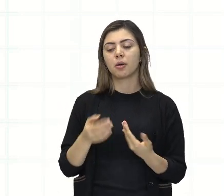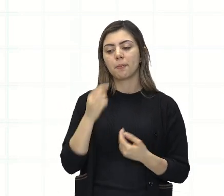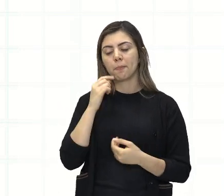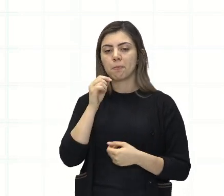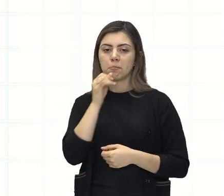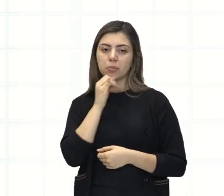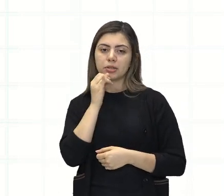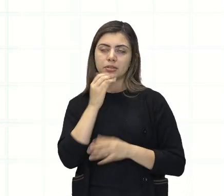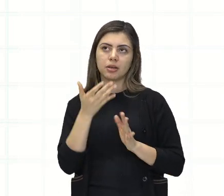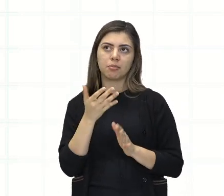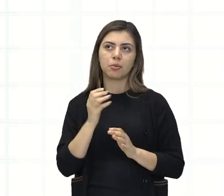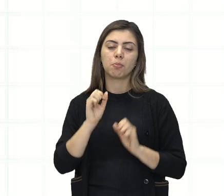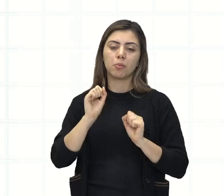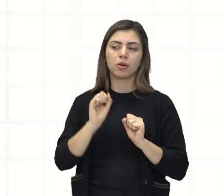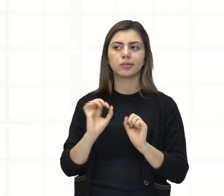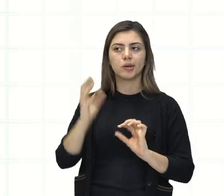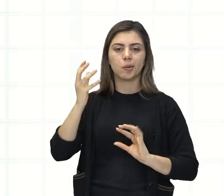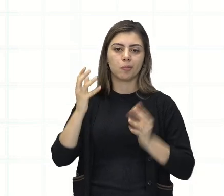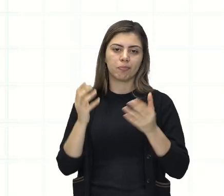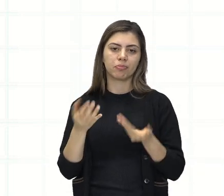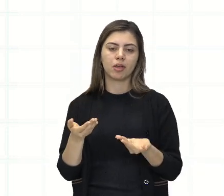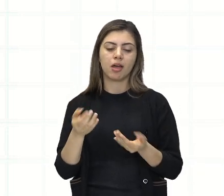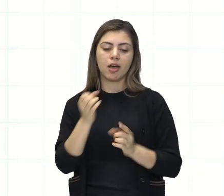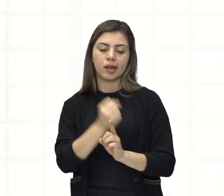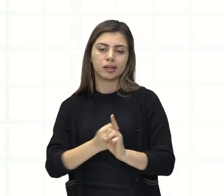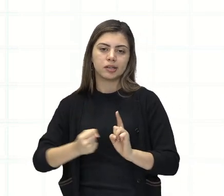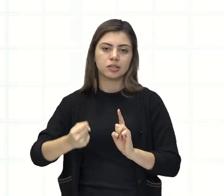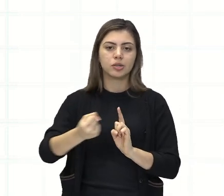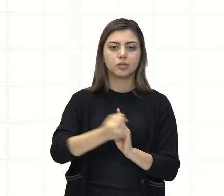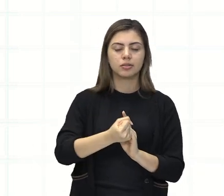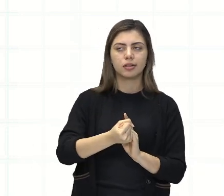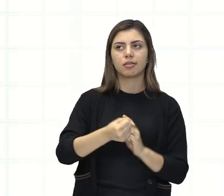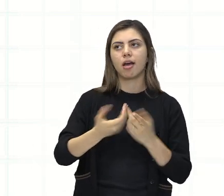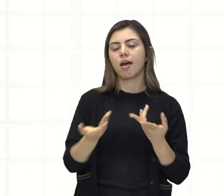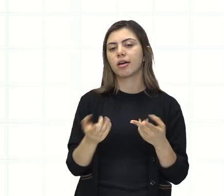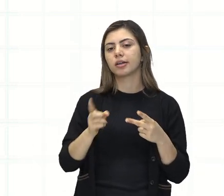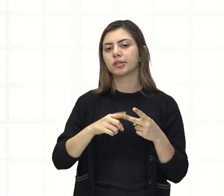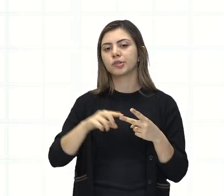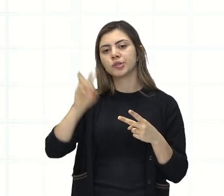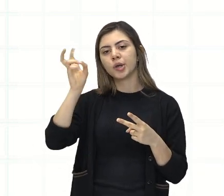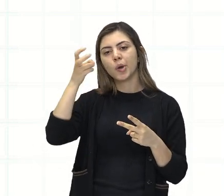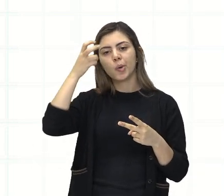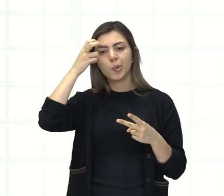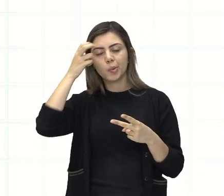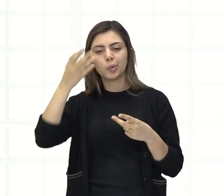com as condições sociais,